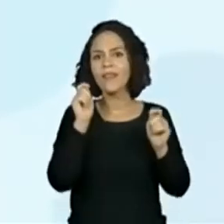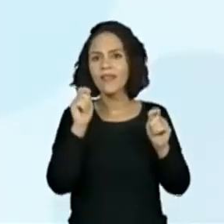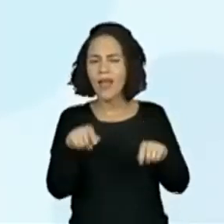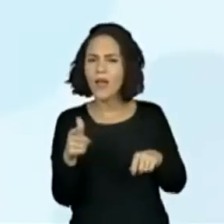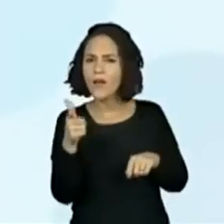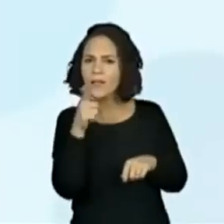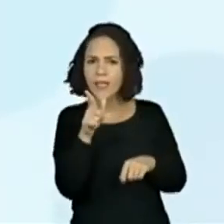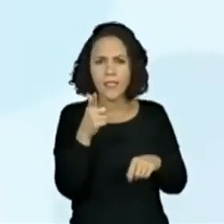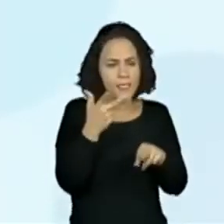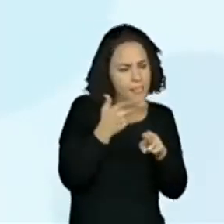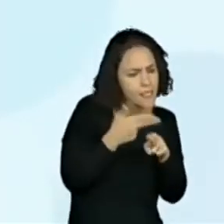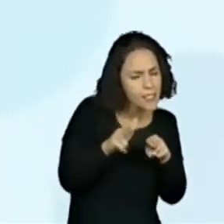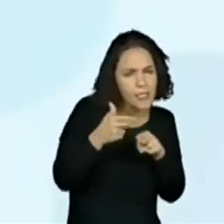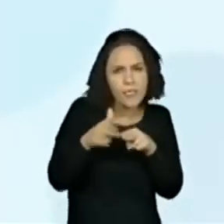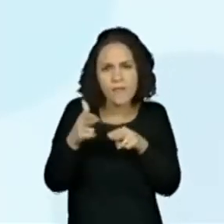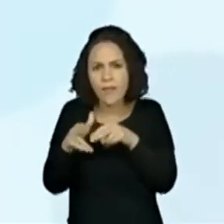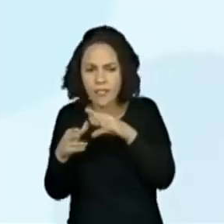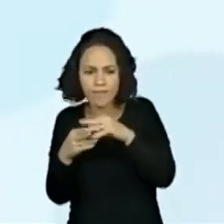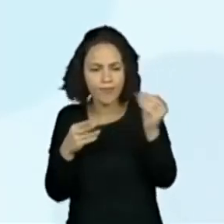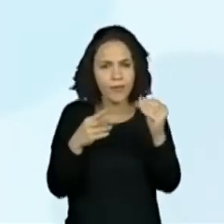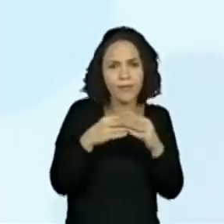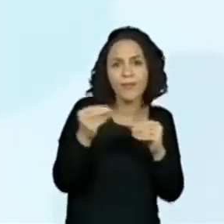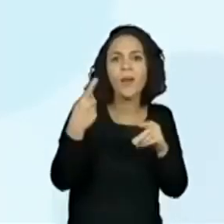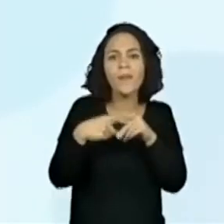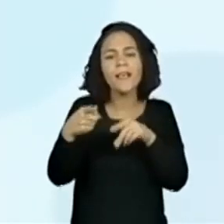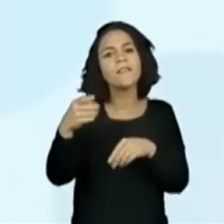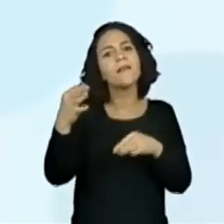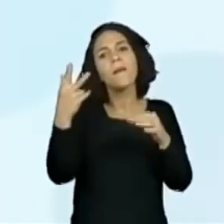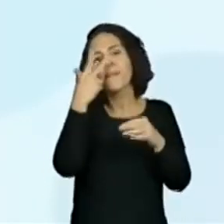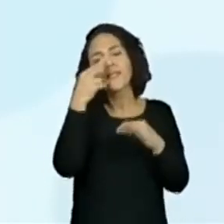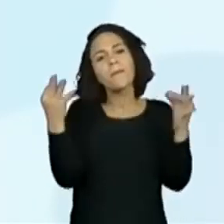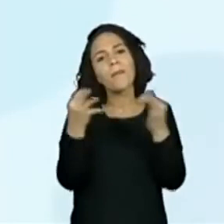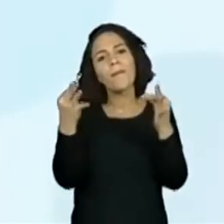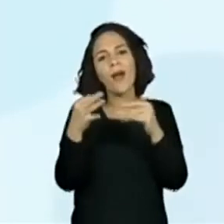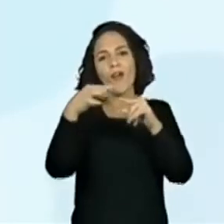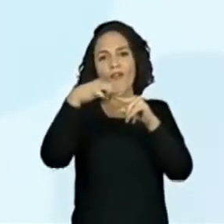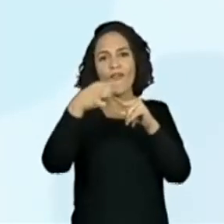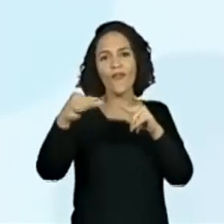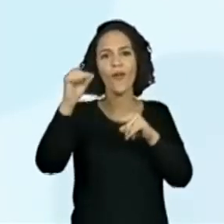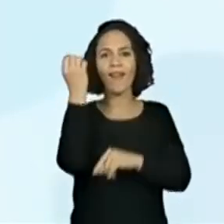de predadores graças à sua semelhança com uma folha.